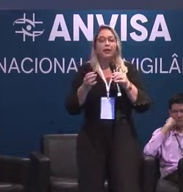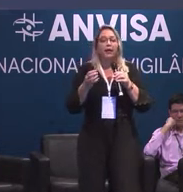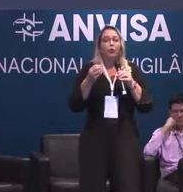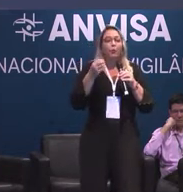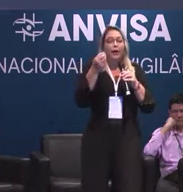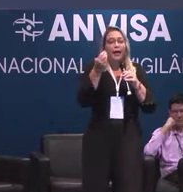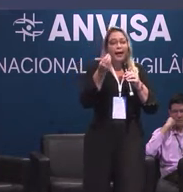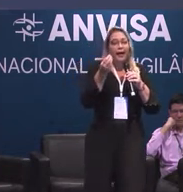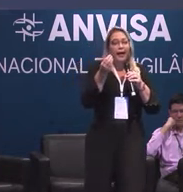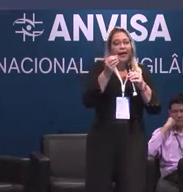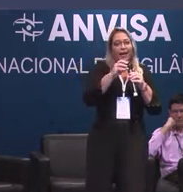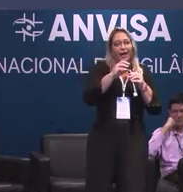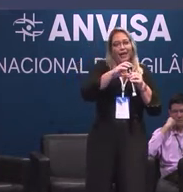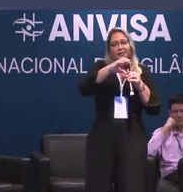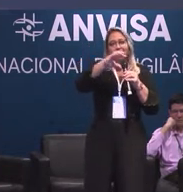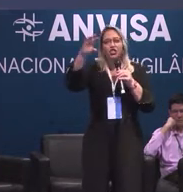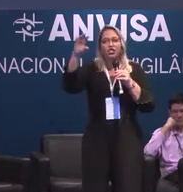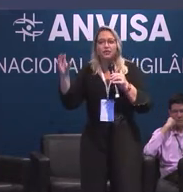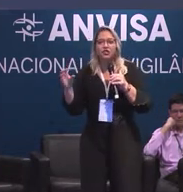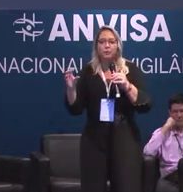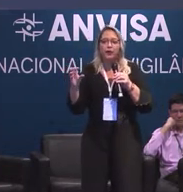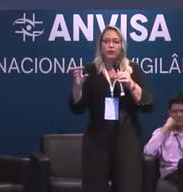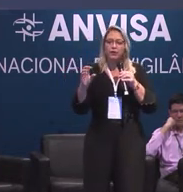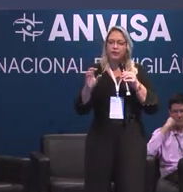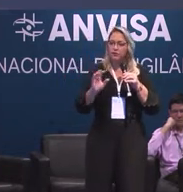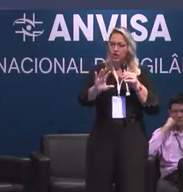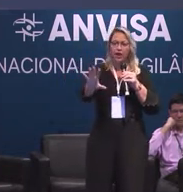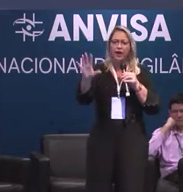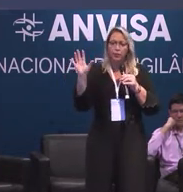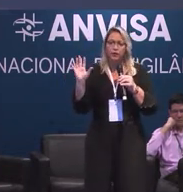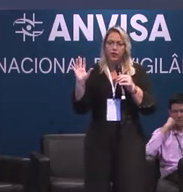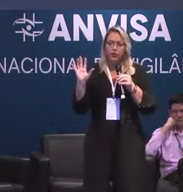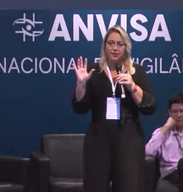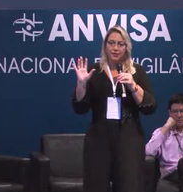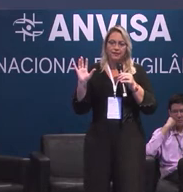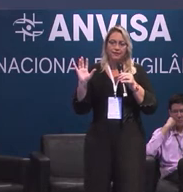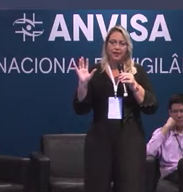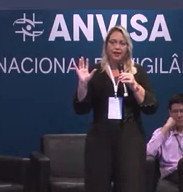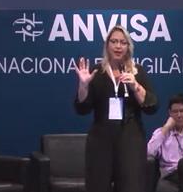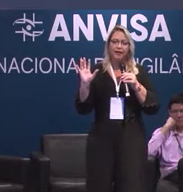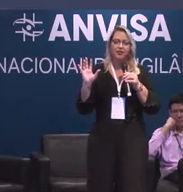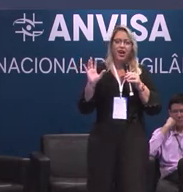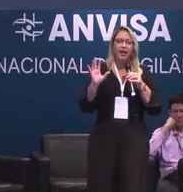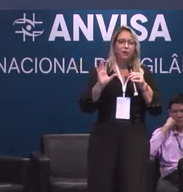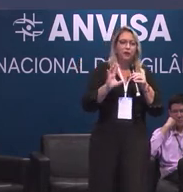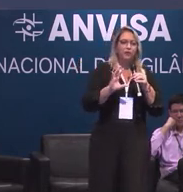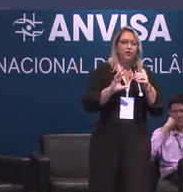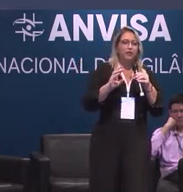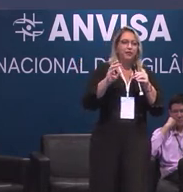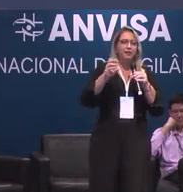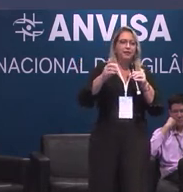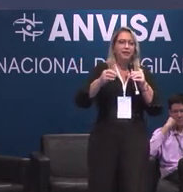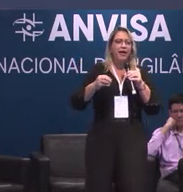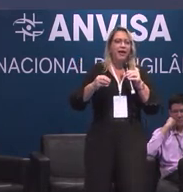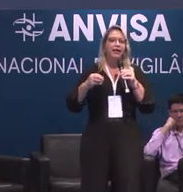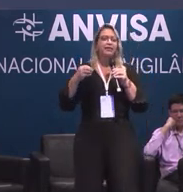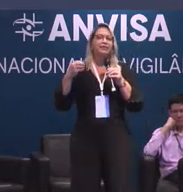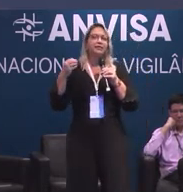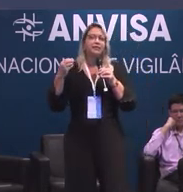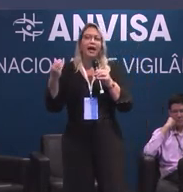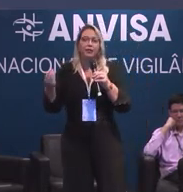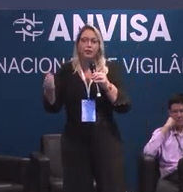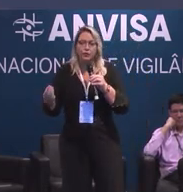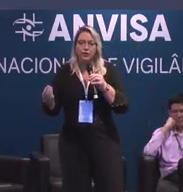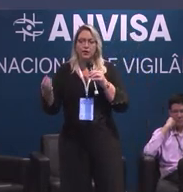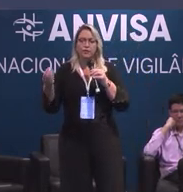assim, essas instâncias de pactuação já eram previstas. né? Já eram previstas esses